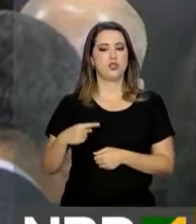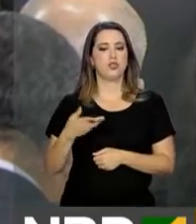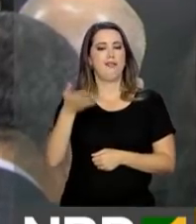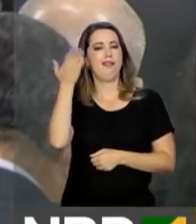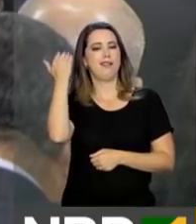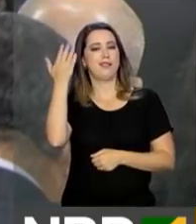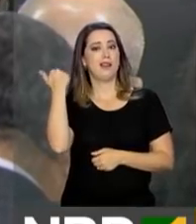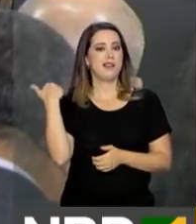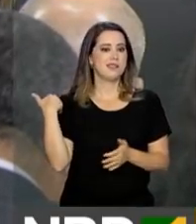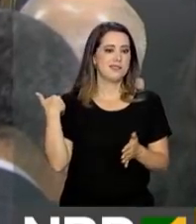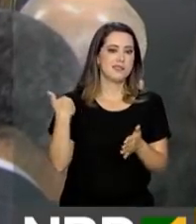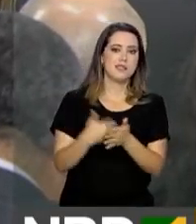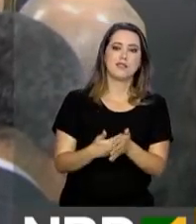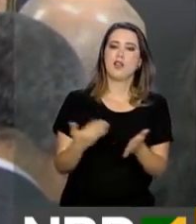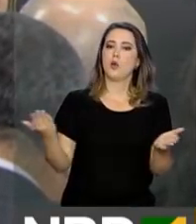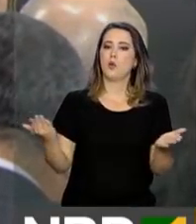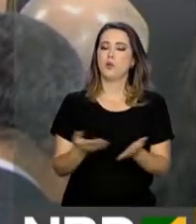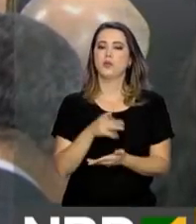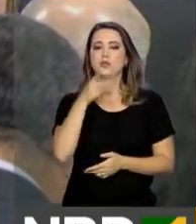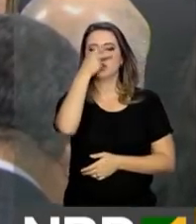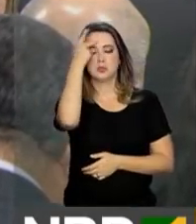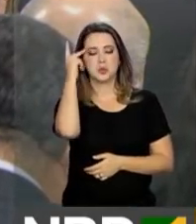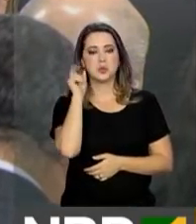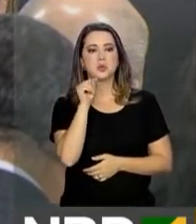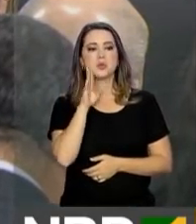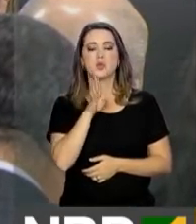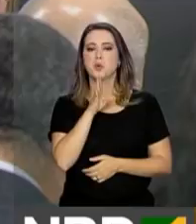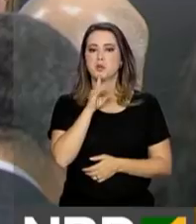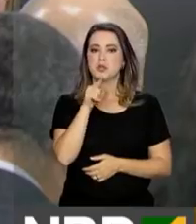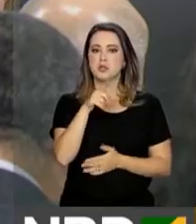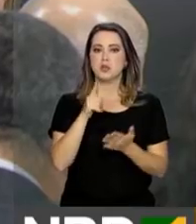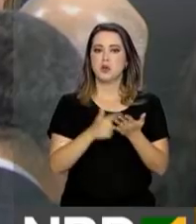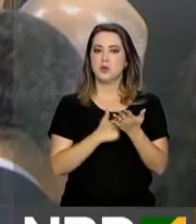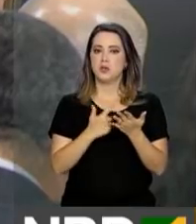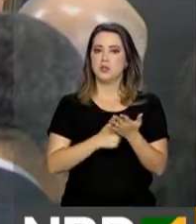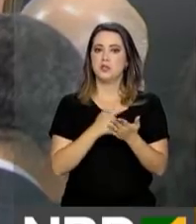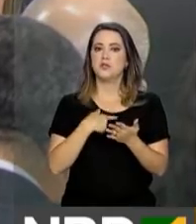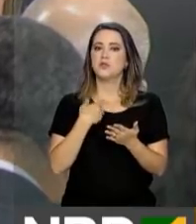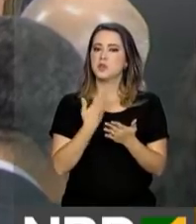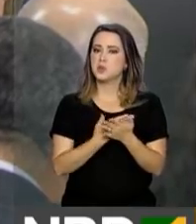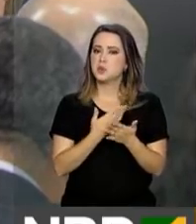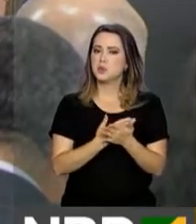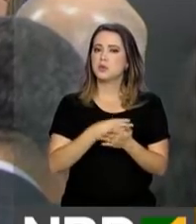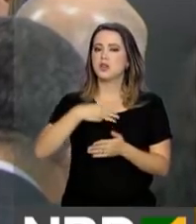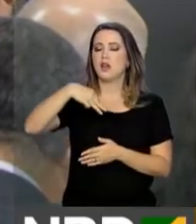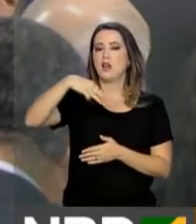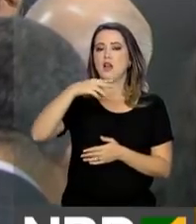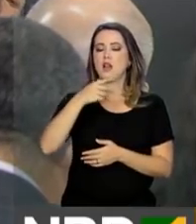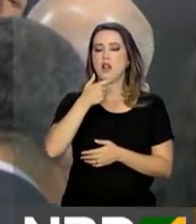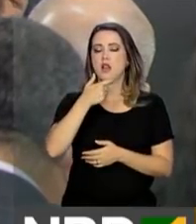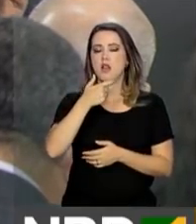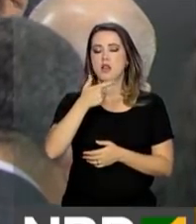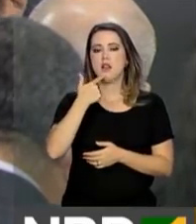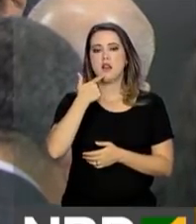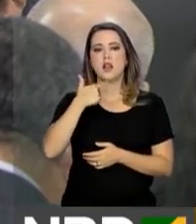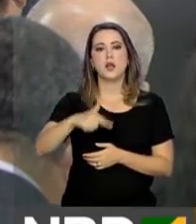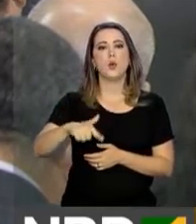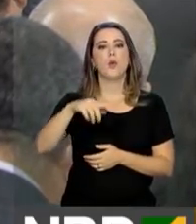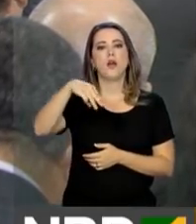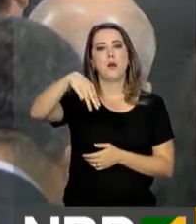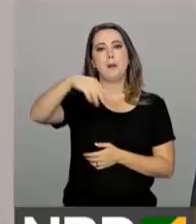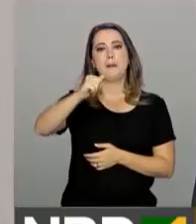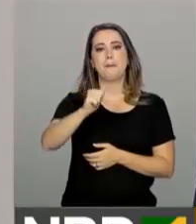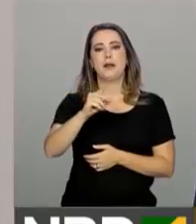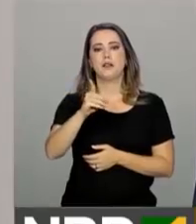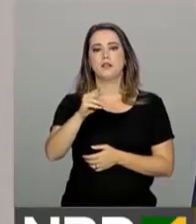atuais eu já soube de muita gente que depois de ler esse livro foi aprender mandarim não é porque a china é essa pujança